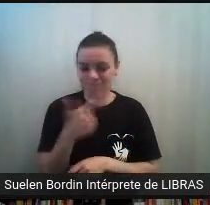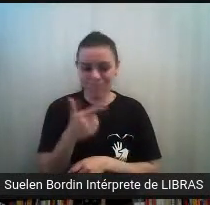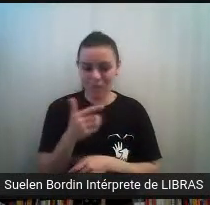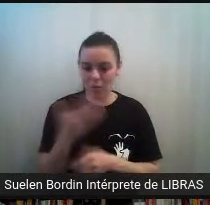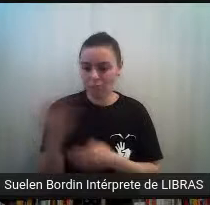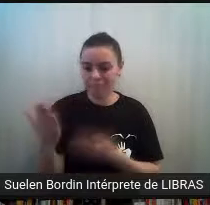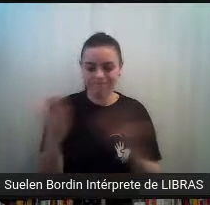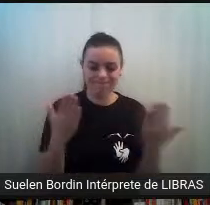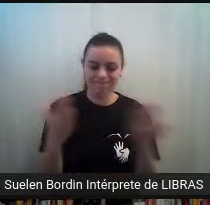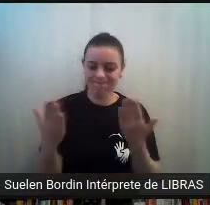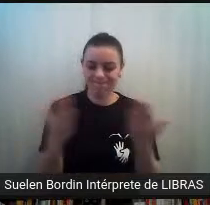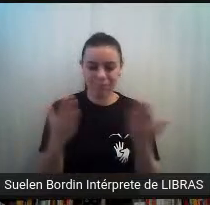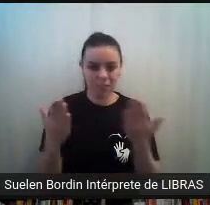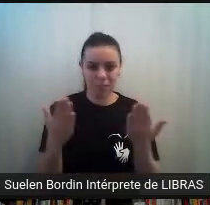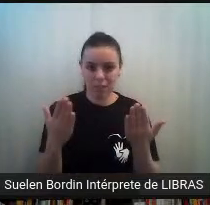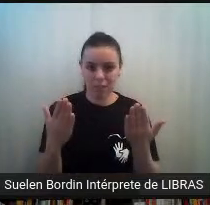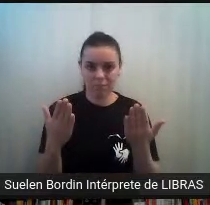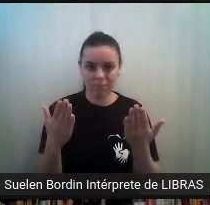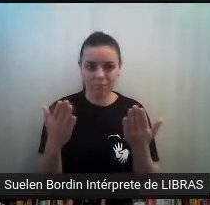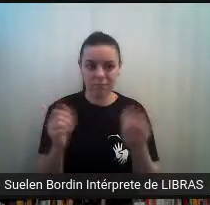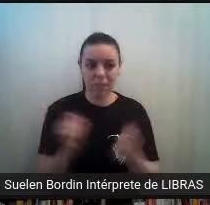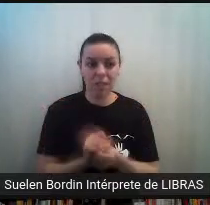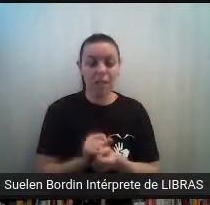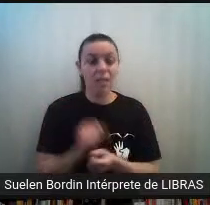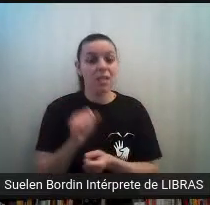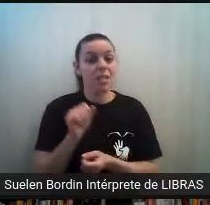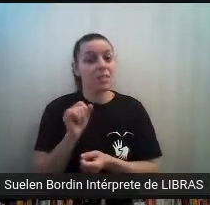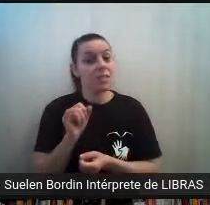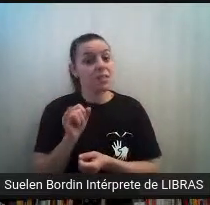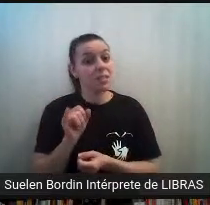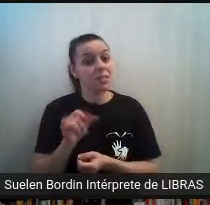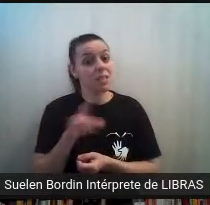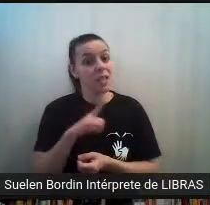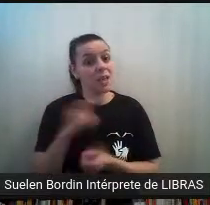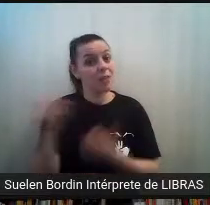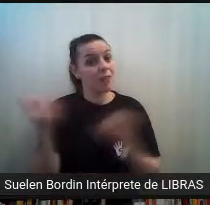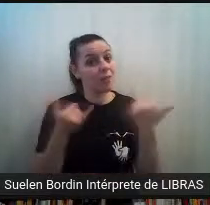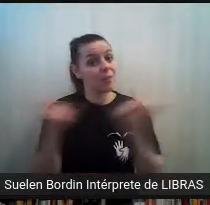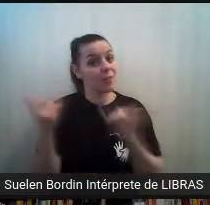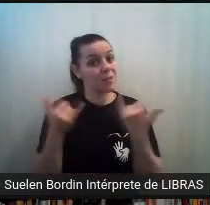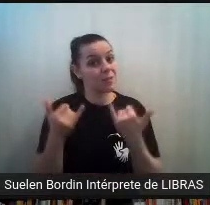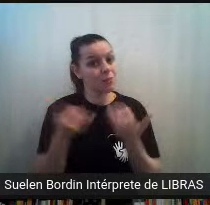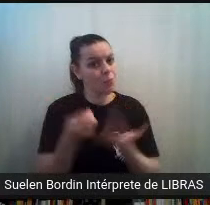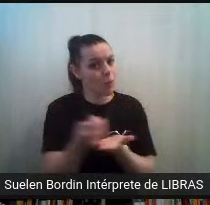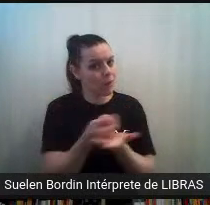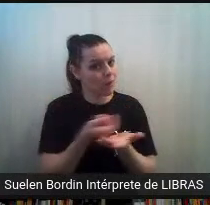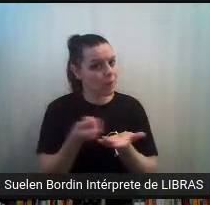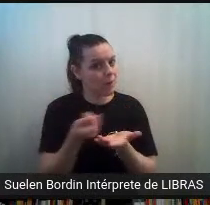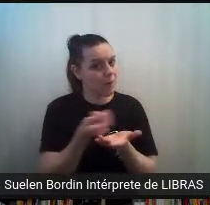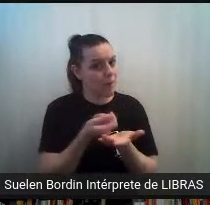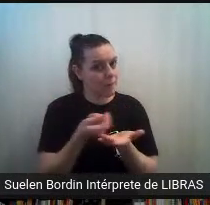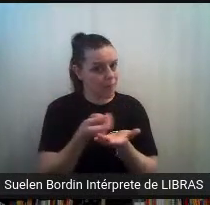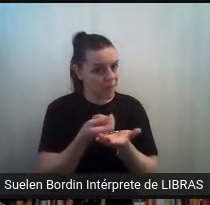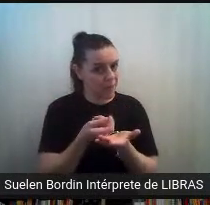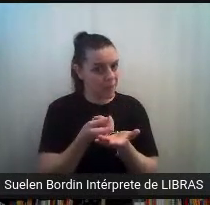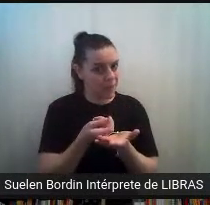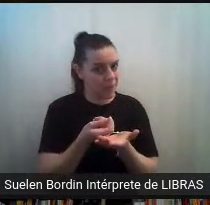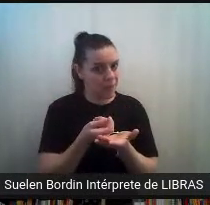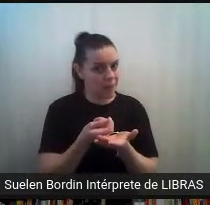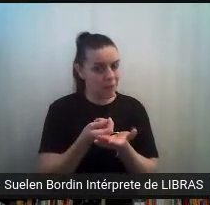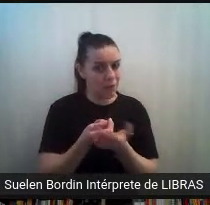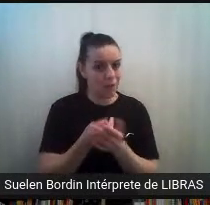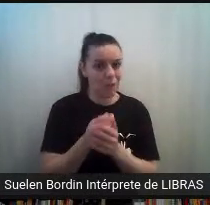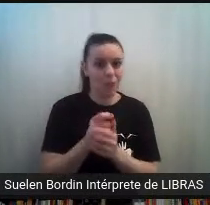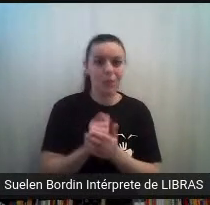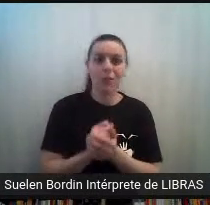procurar, sei lá, talvez Wikipedia, Pedia deve ter essa informação, o orçamento de uma universidade americana, o